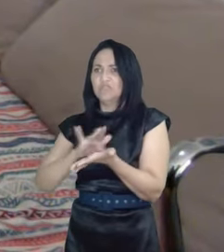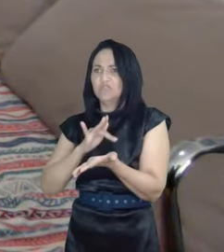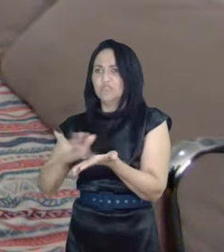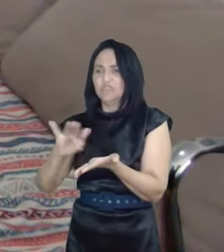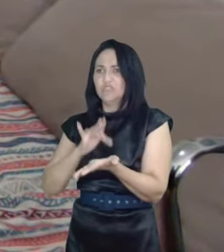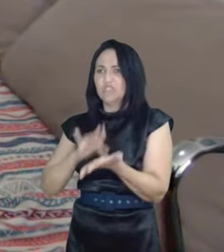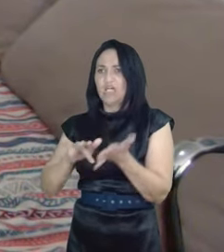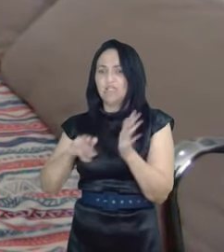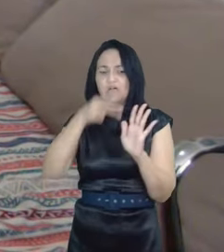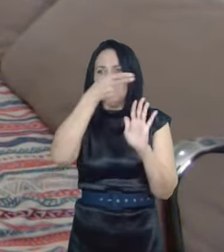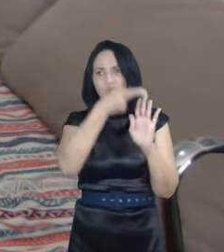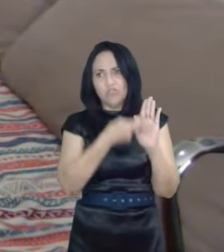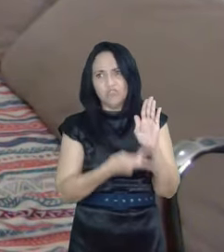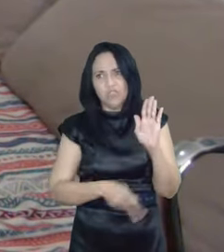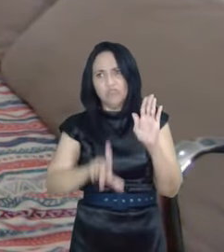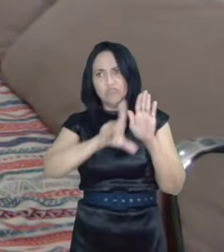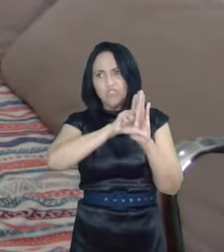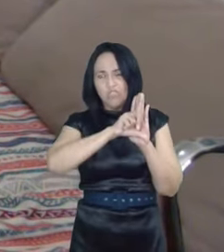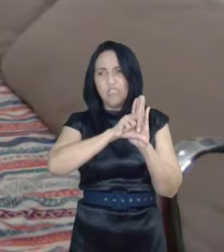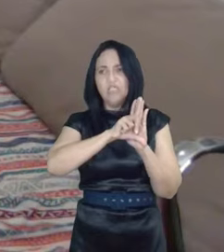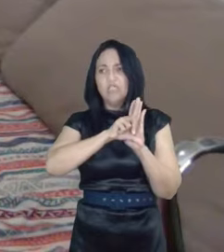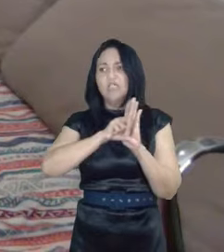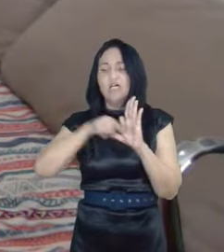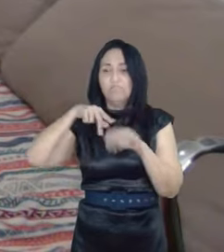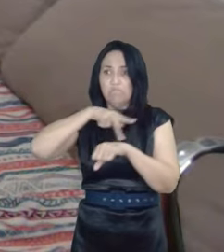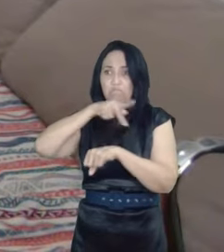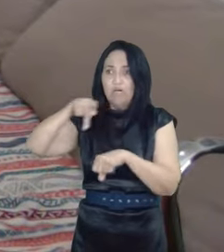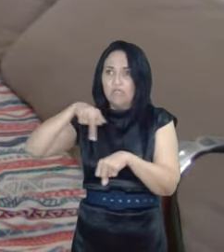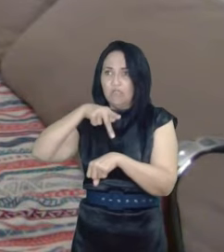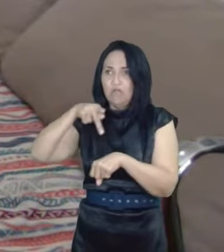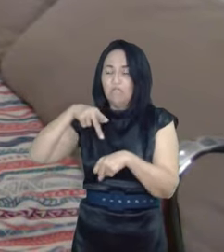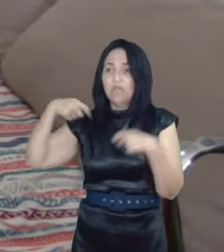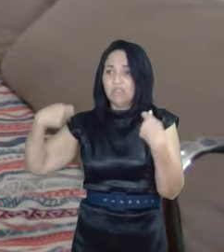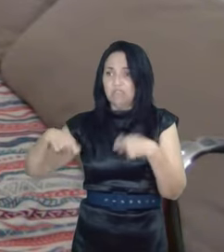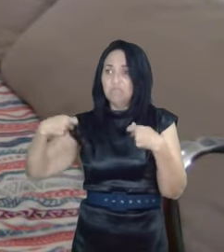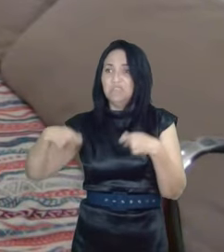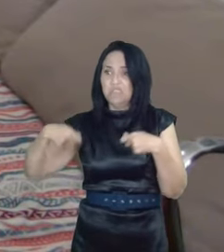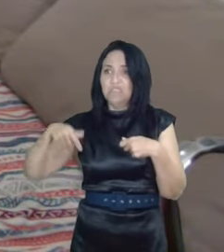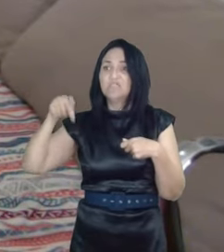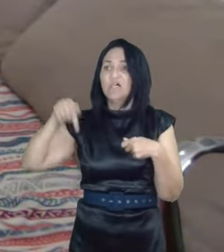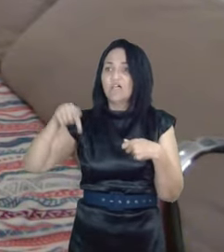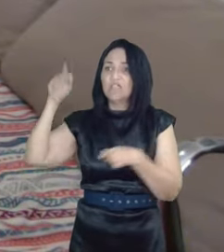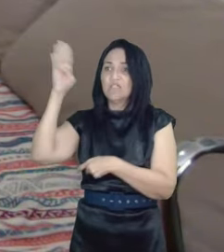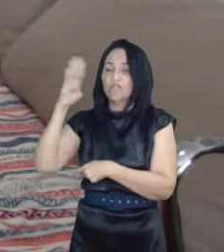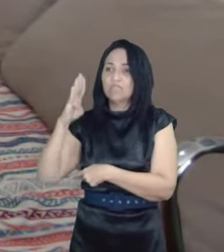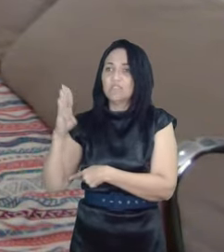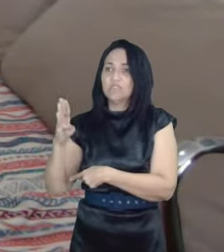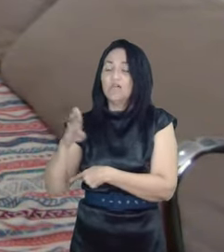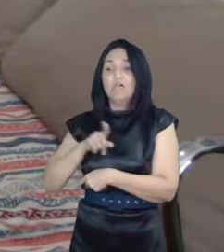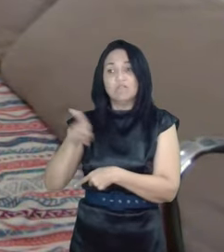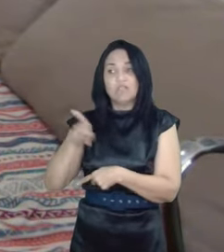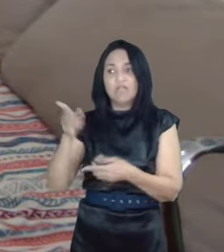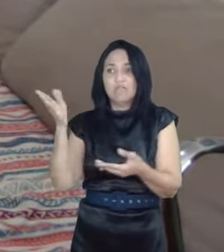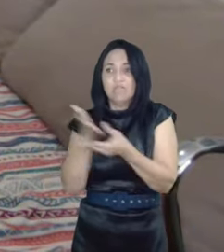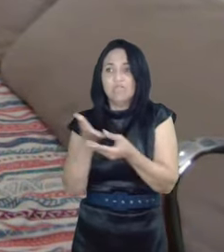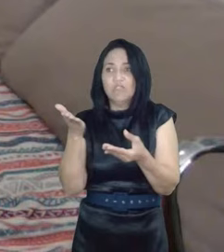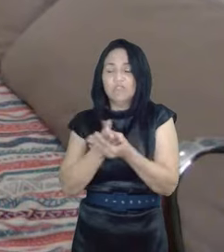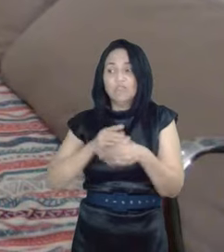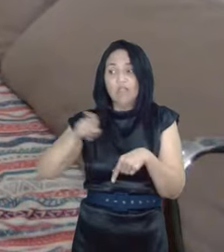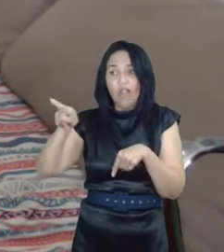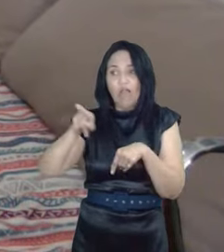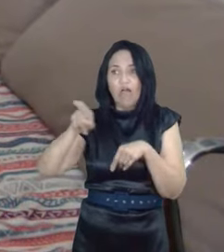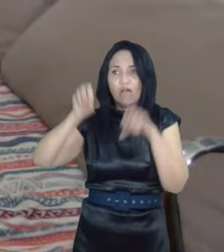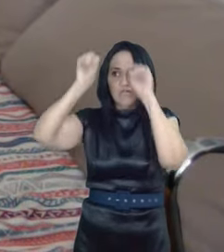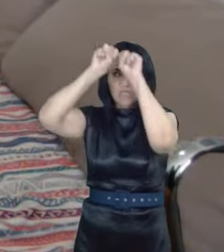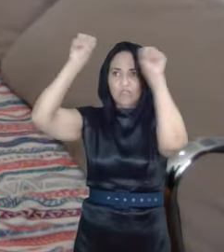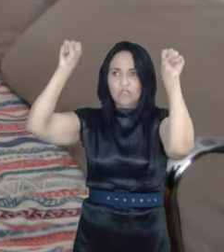conta disso e que o país tanto precisa, como a gente sabe. Um dos pontos mais importantes de uma ação que está no Supremo é um trecho do artigo